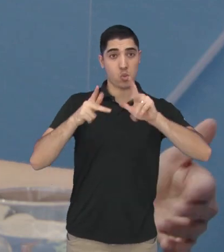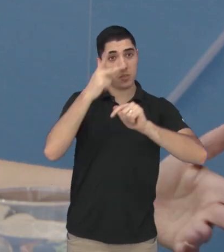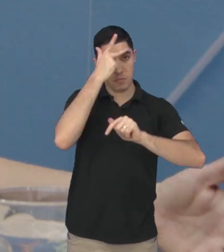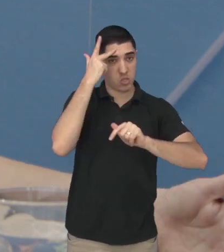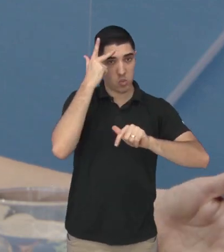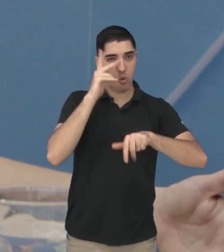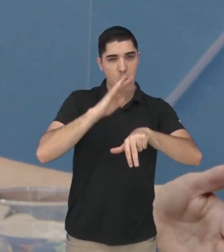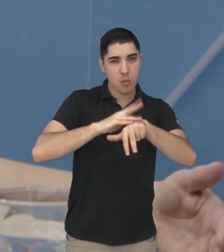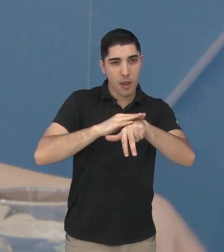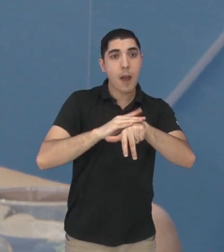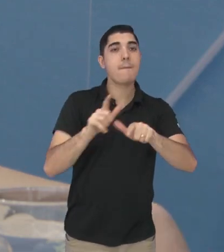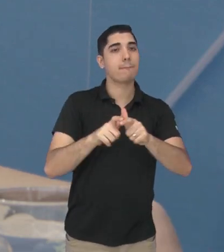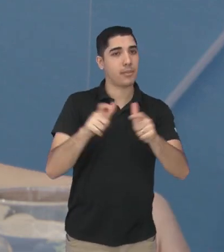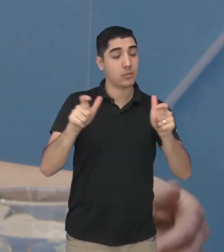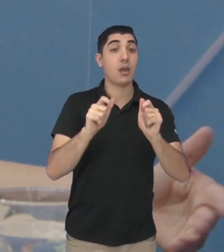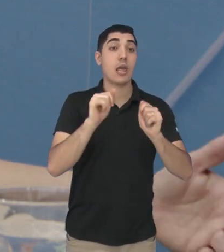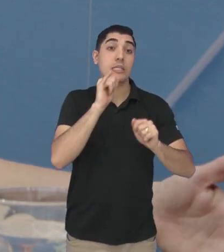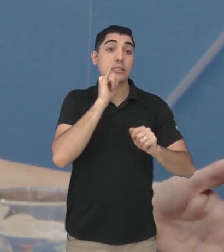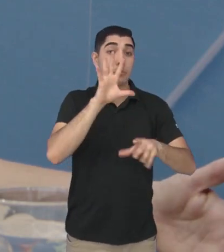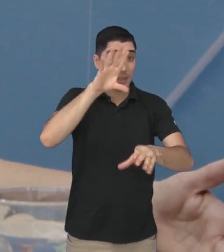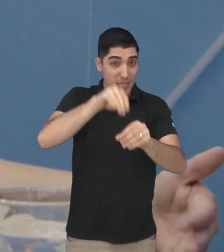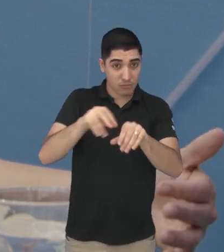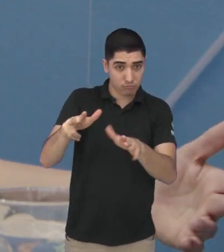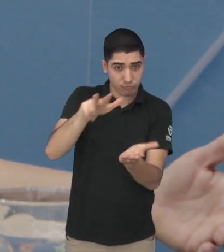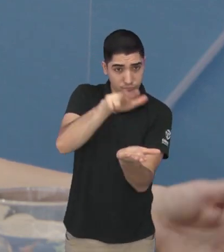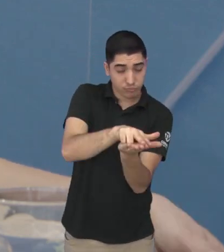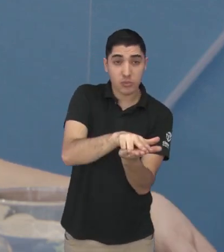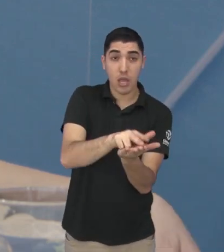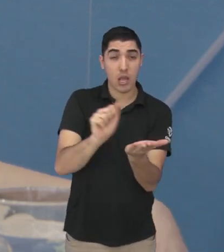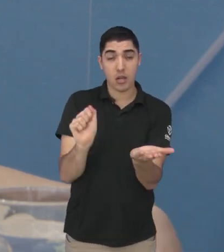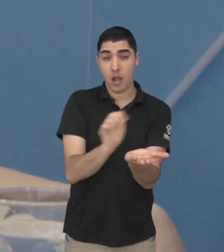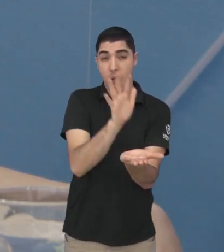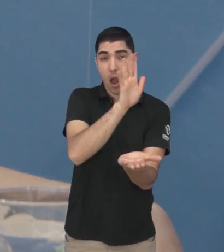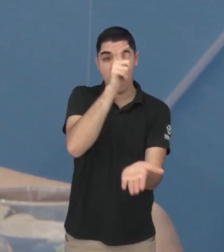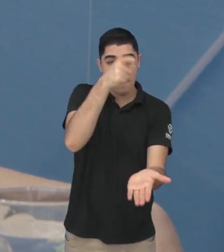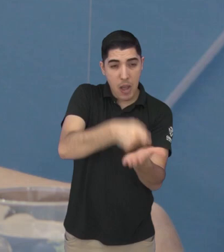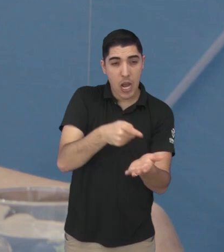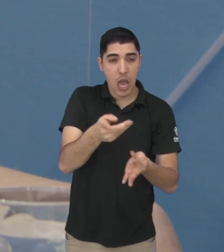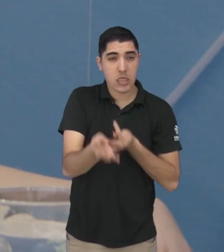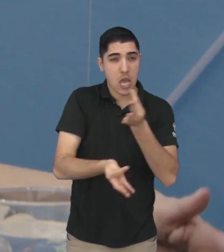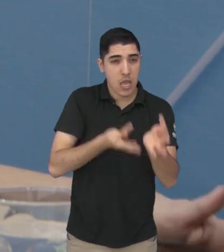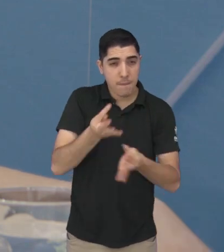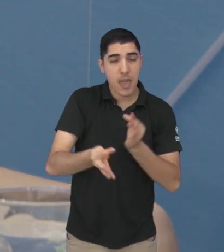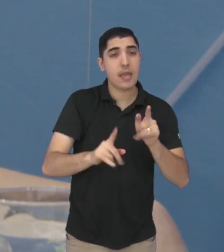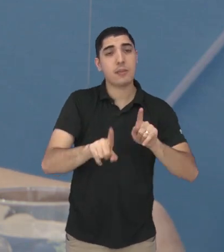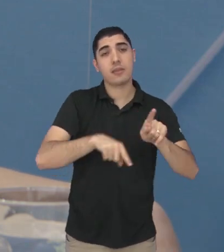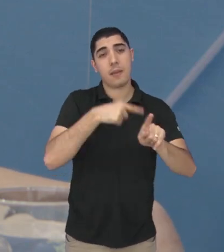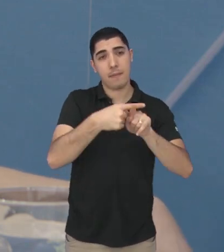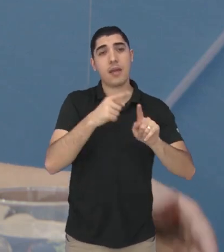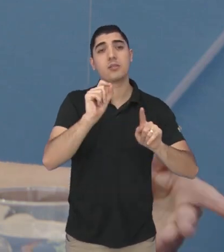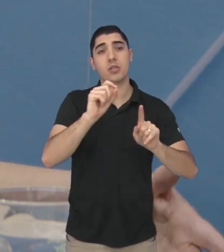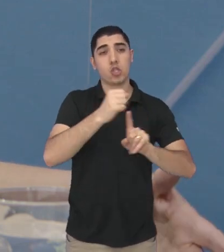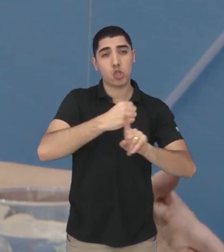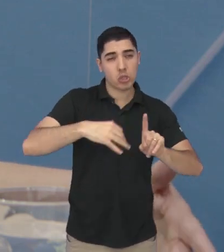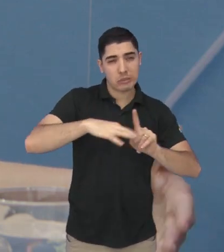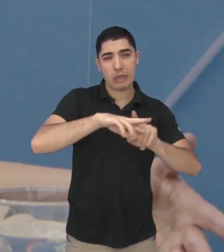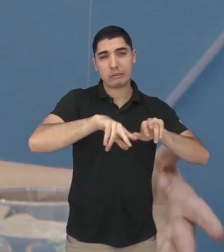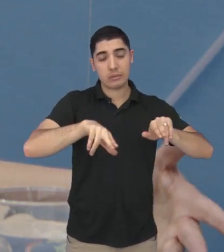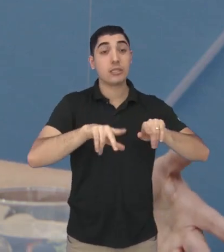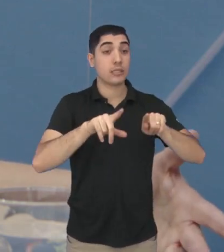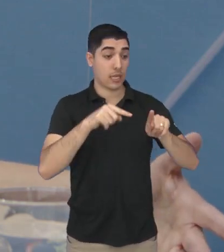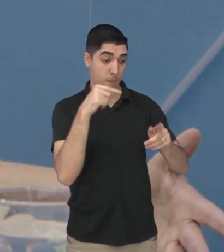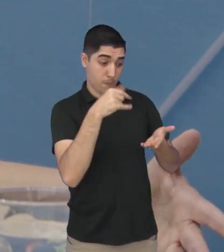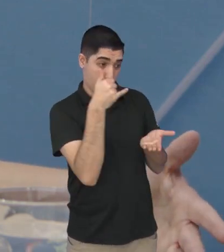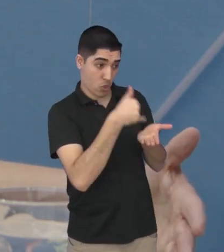chega na internação, você tem um custo altíssimo, não só financeiro, como também social, e a droga, ela